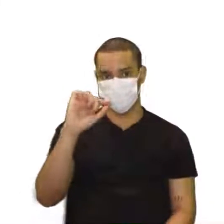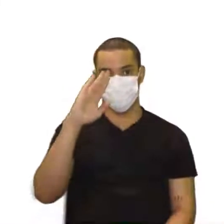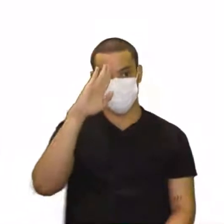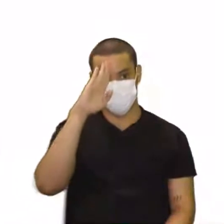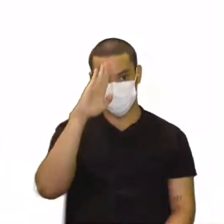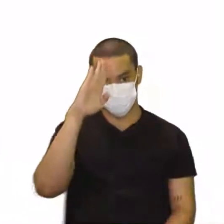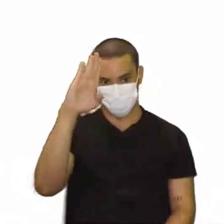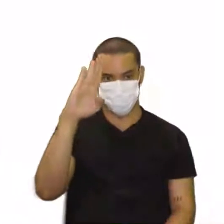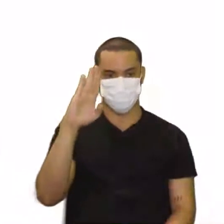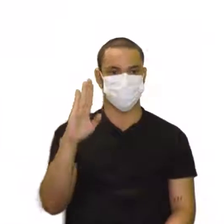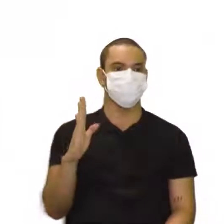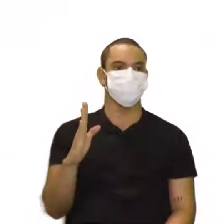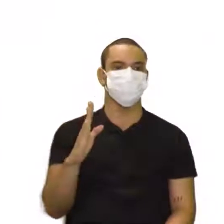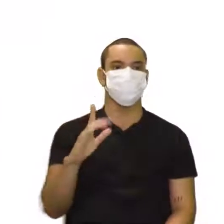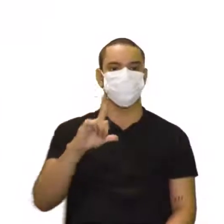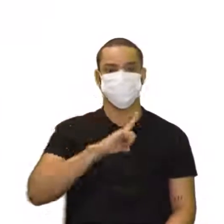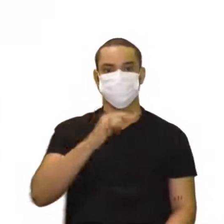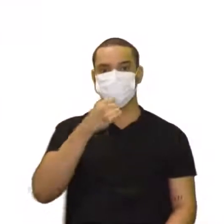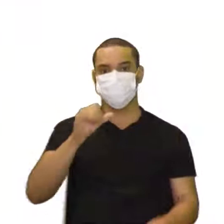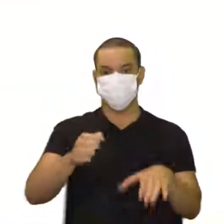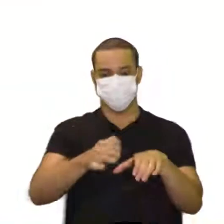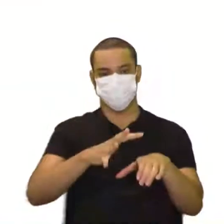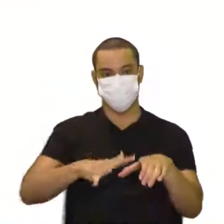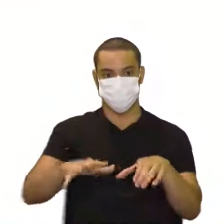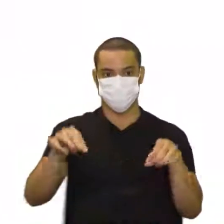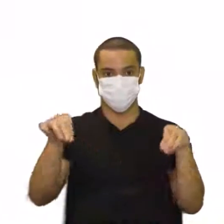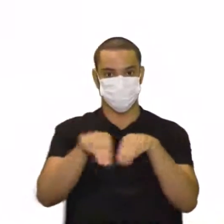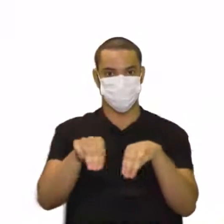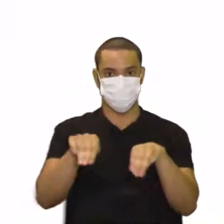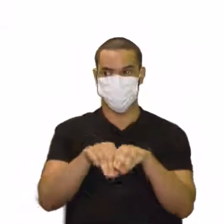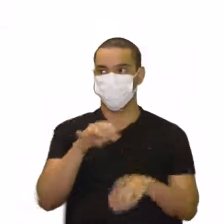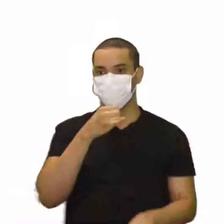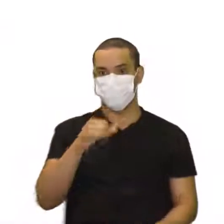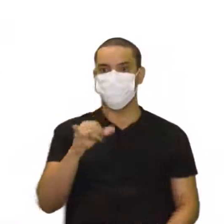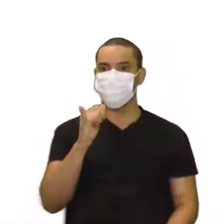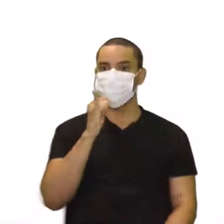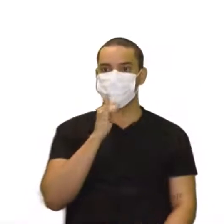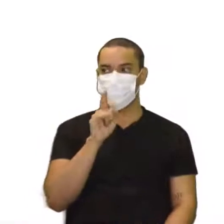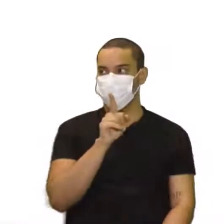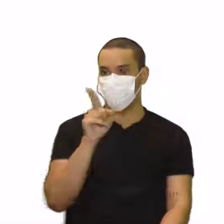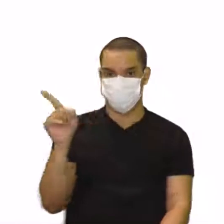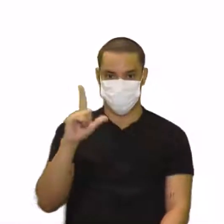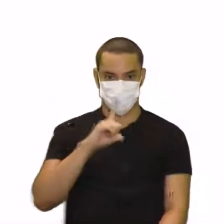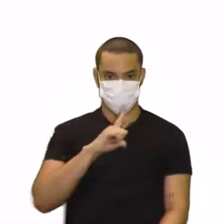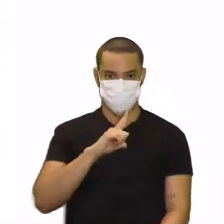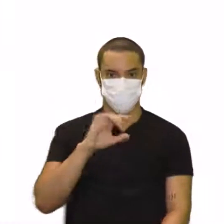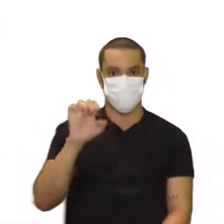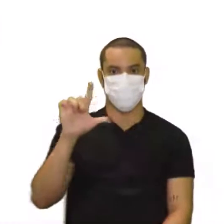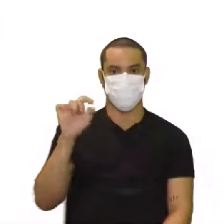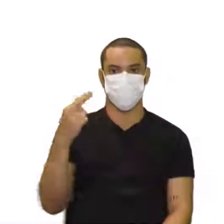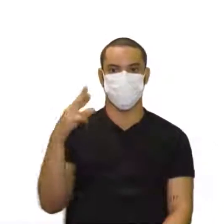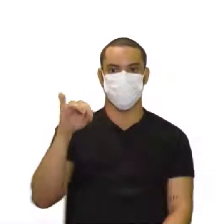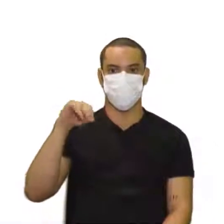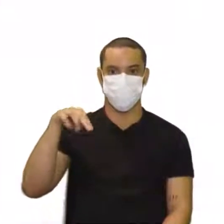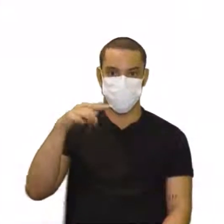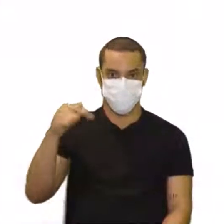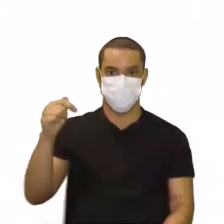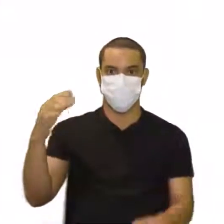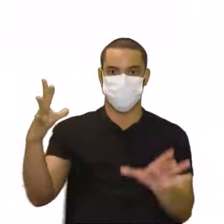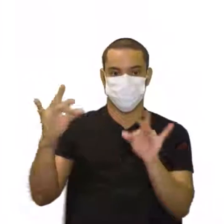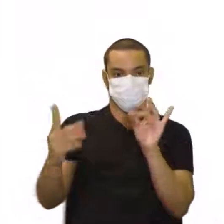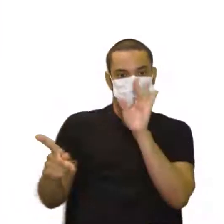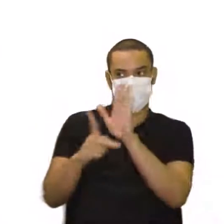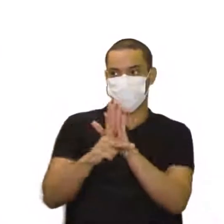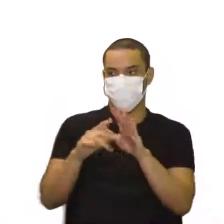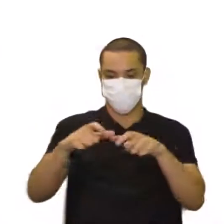Principais componentes: o campo eletromagnético. Nesse caso aqui, a gente está falando de eletroímã fixo, constituído por